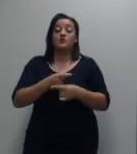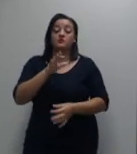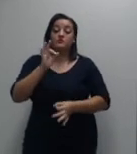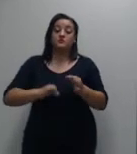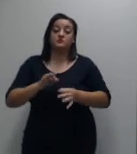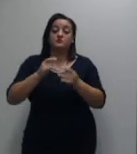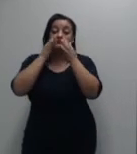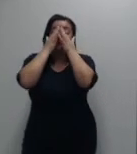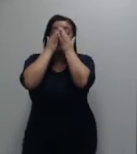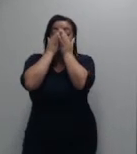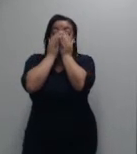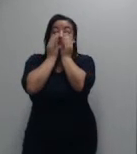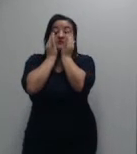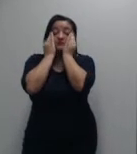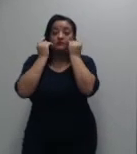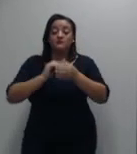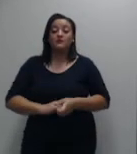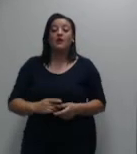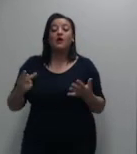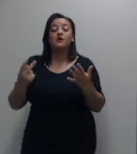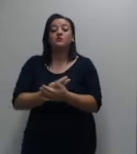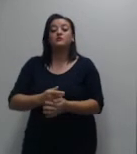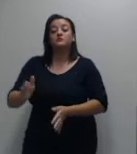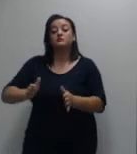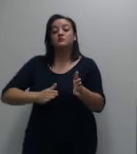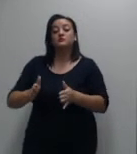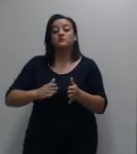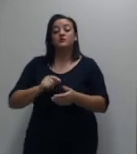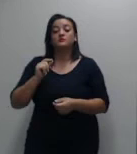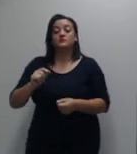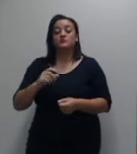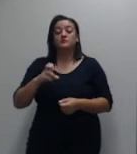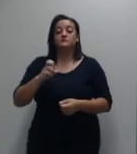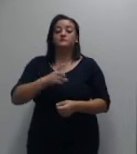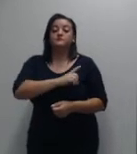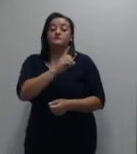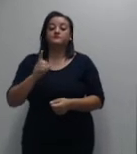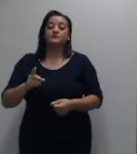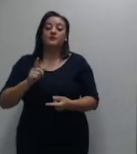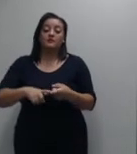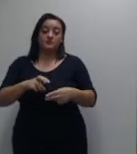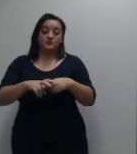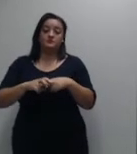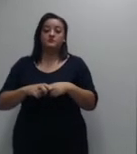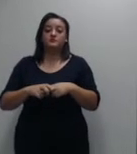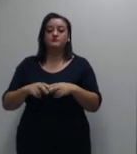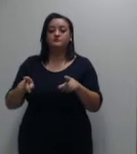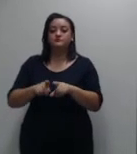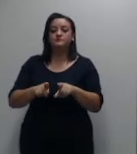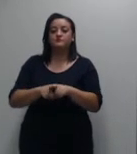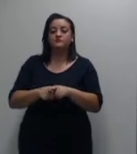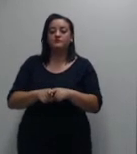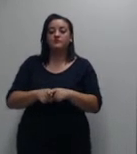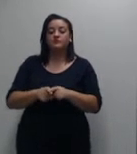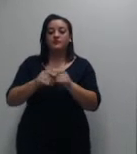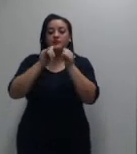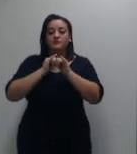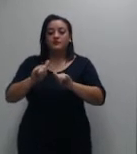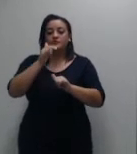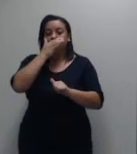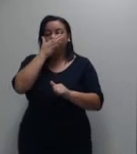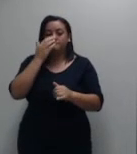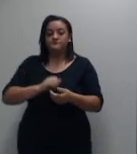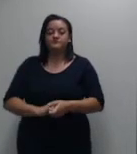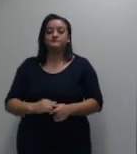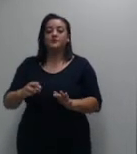pessoal dar-se-á no prazo de cinco dias postando da publicação da